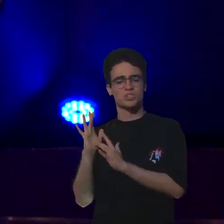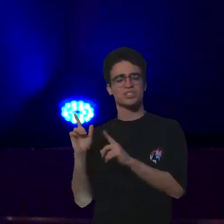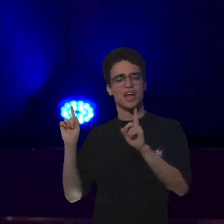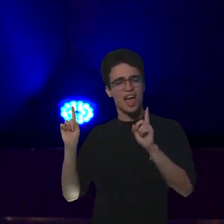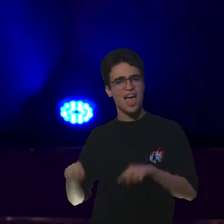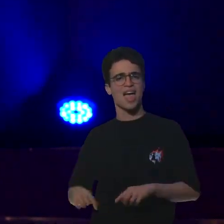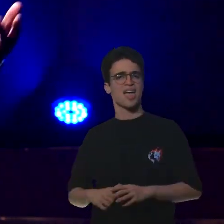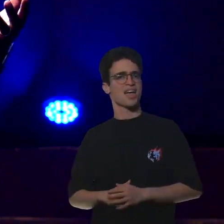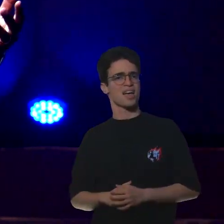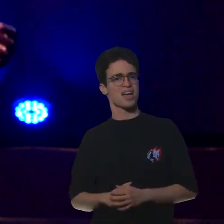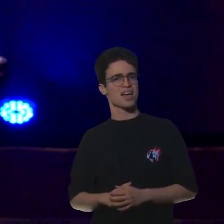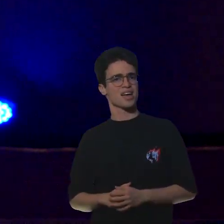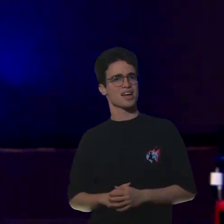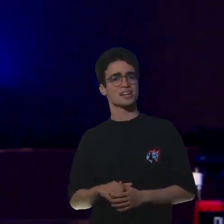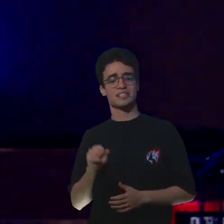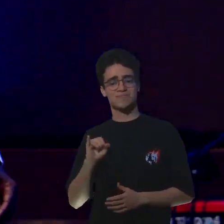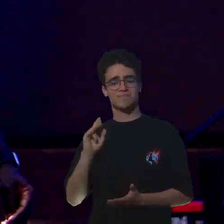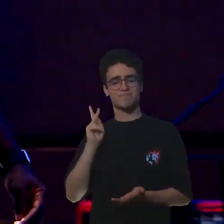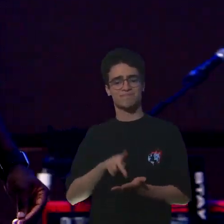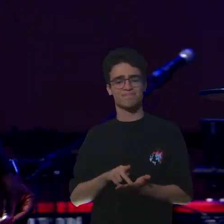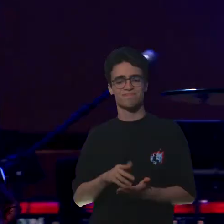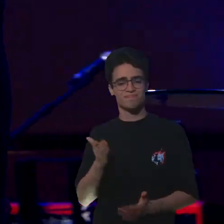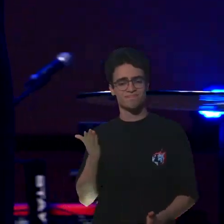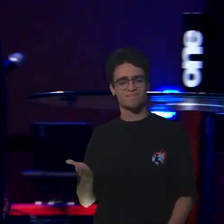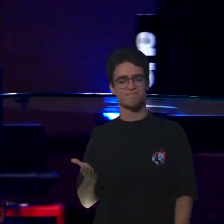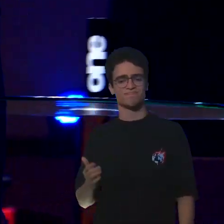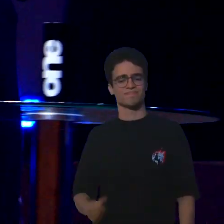5 pães. Talvez seja isso.